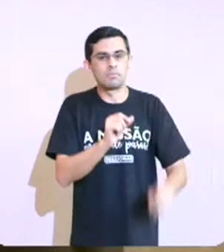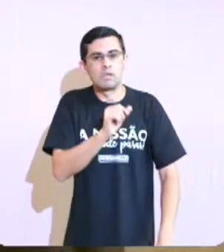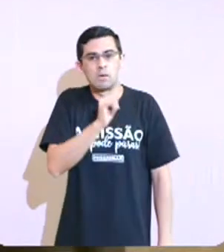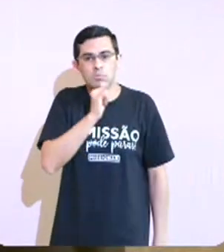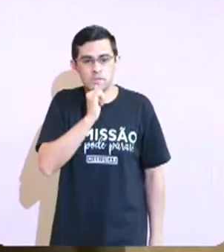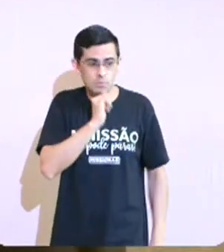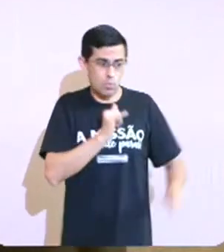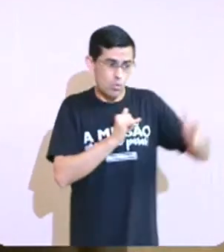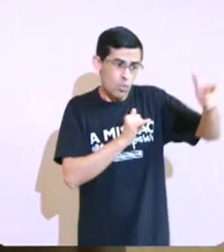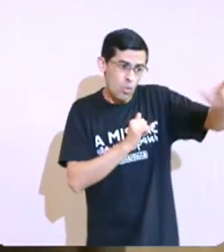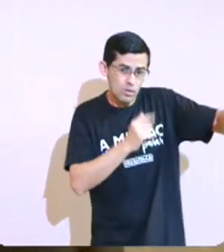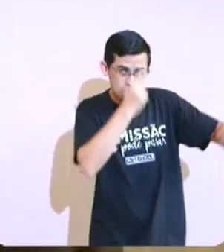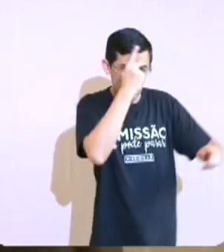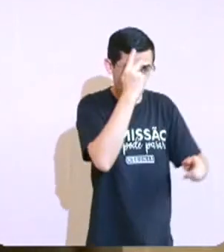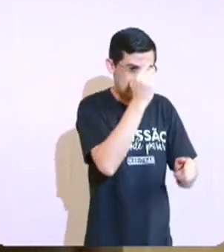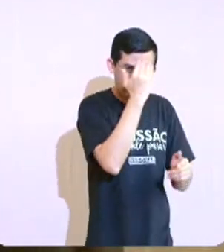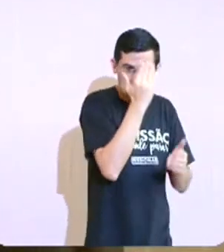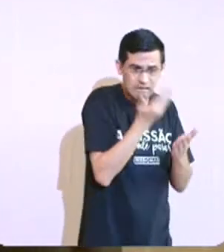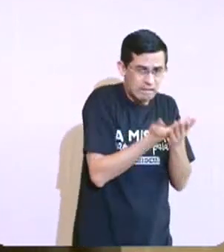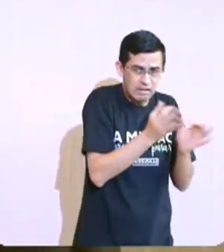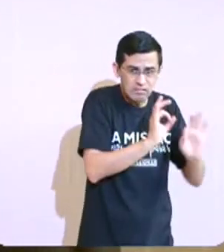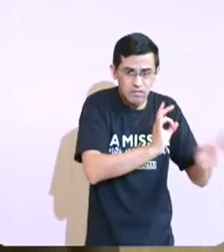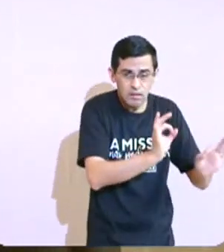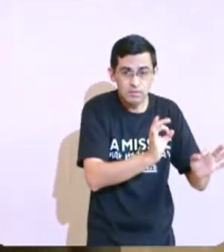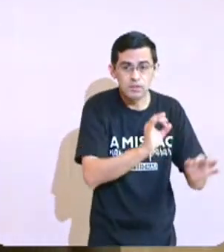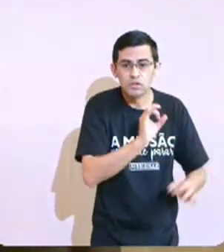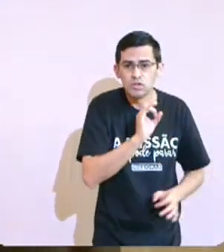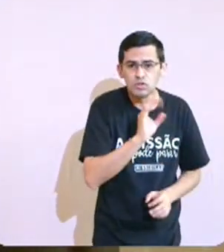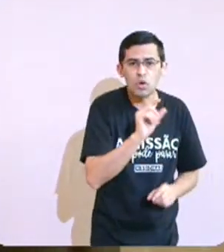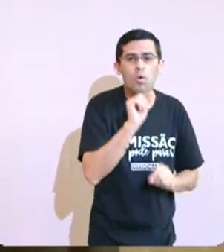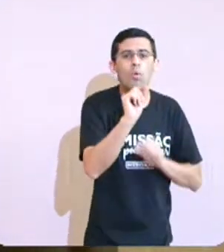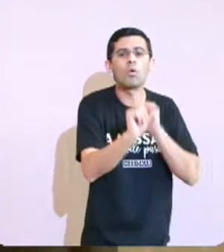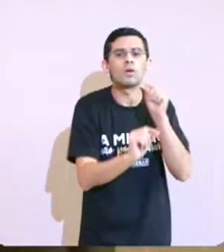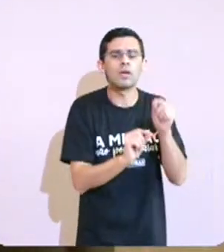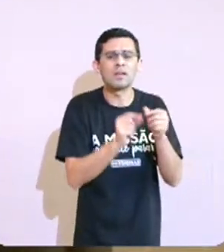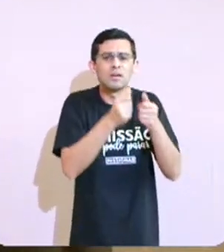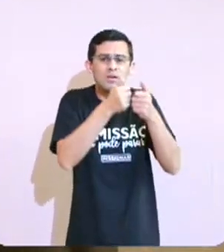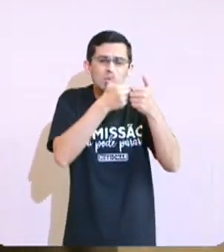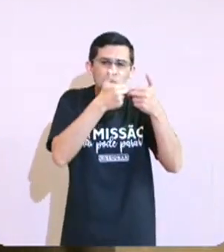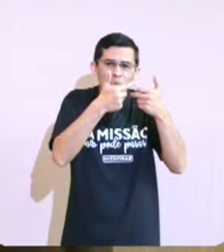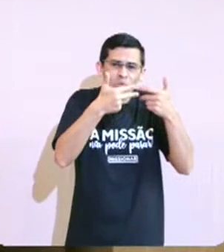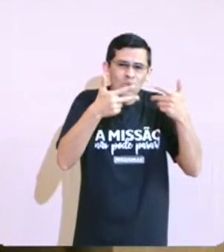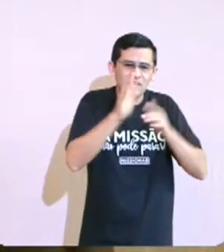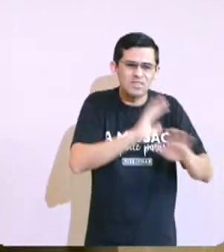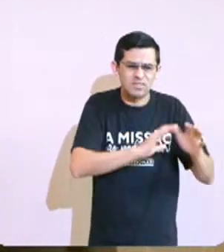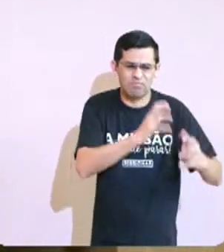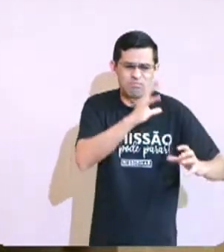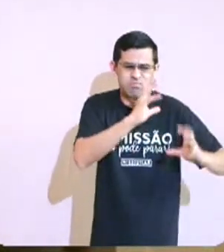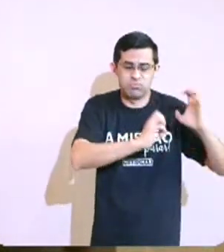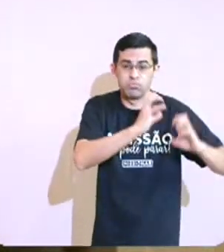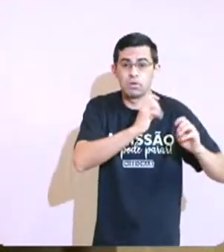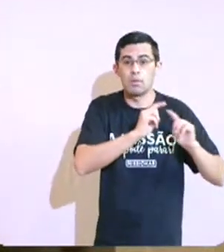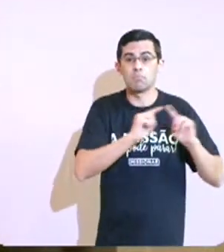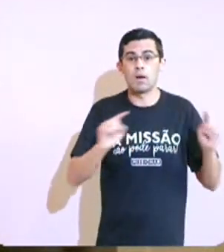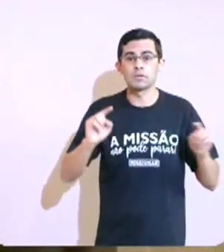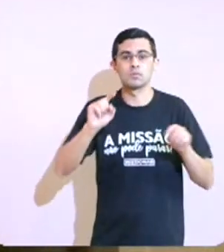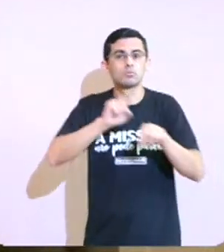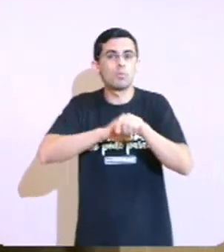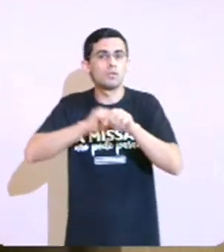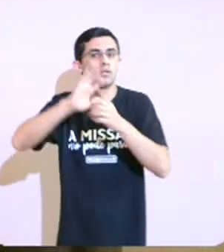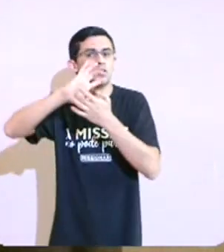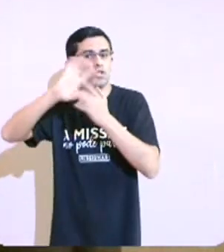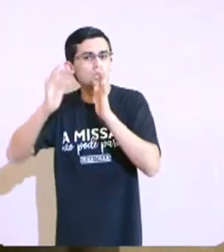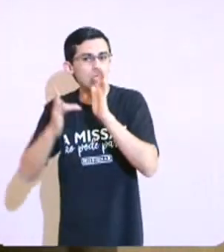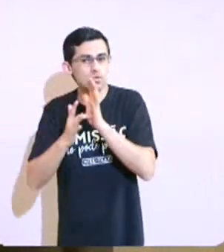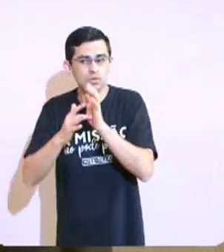ou não crente ainda, só consegue colocar pequenas pedras de tropeço. Mas quando Jesus resolve abrir